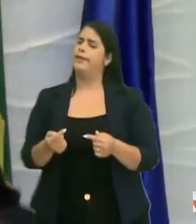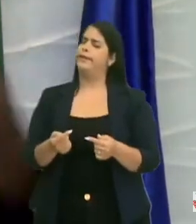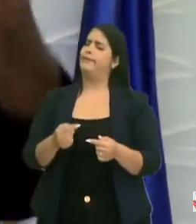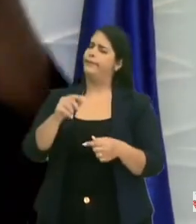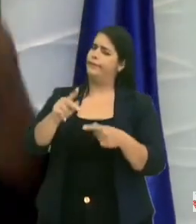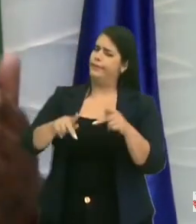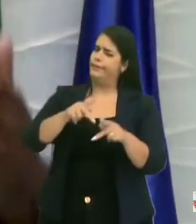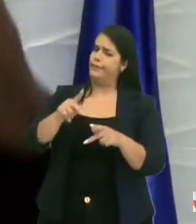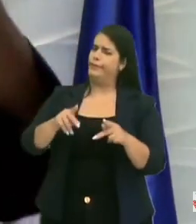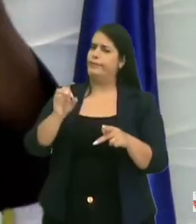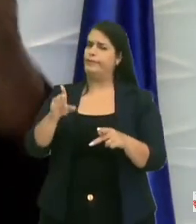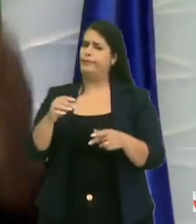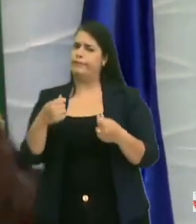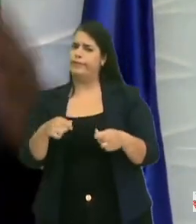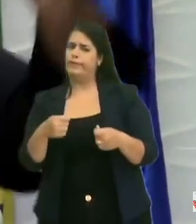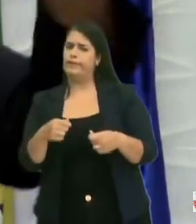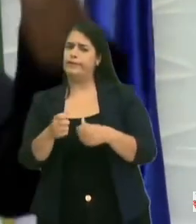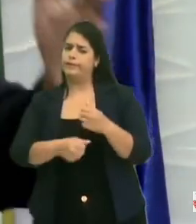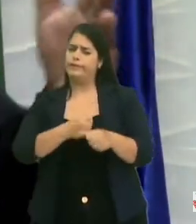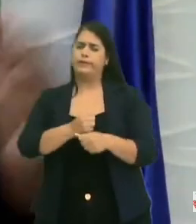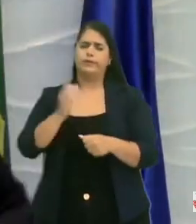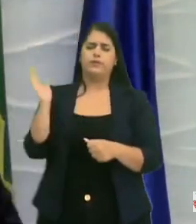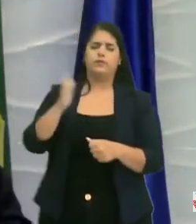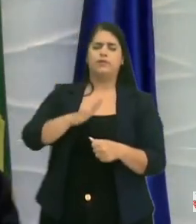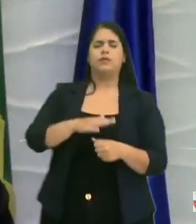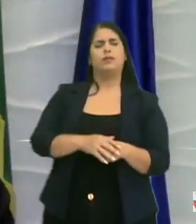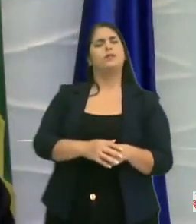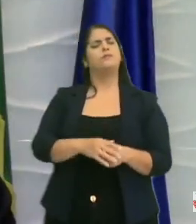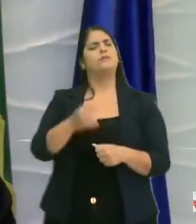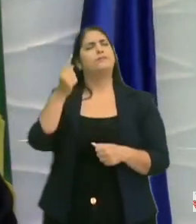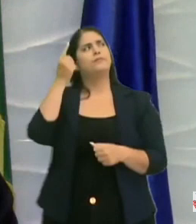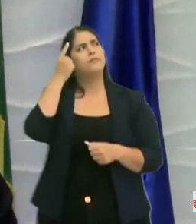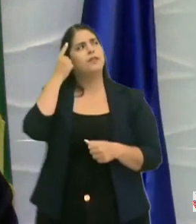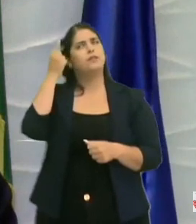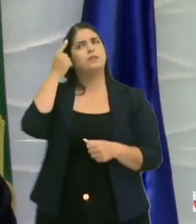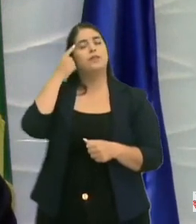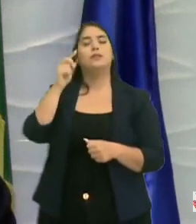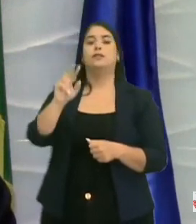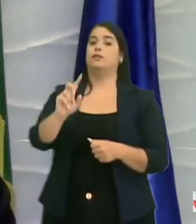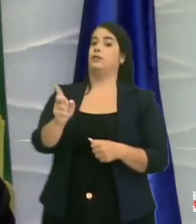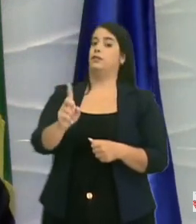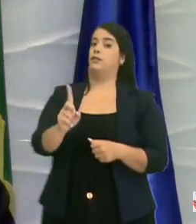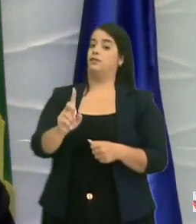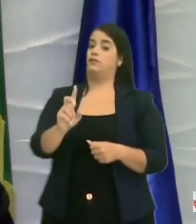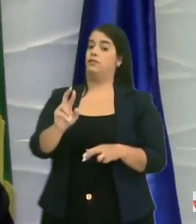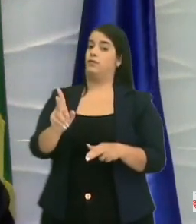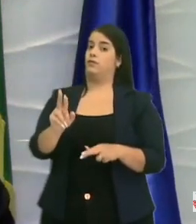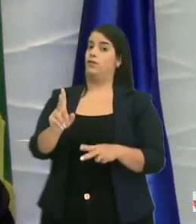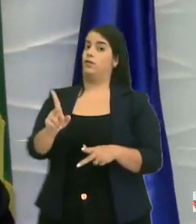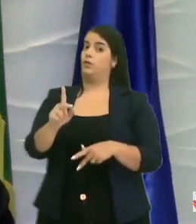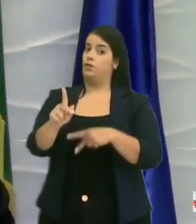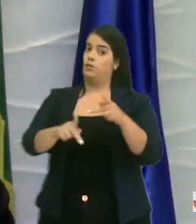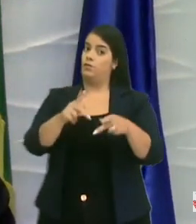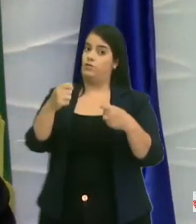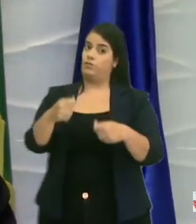povo só precisa da gente para o ano, na véspera da eleição? Não. A população precisa da gente sempre.